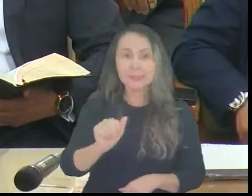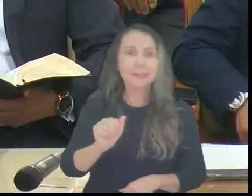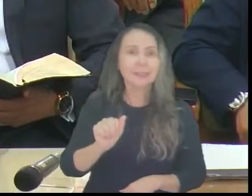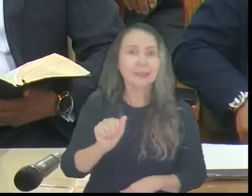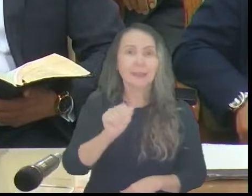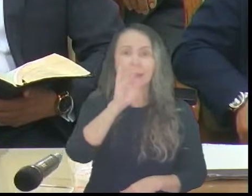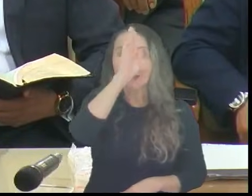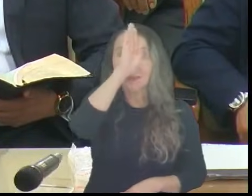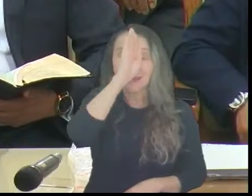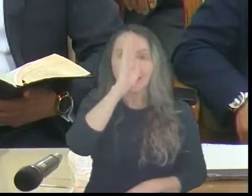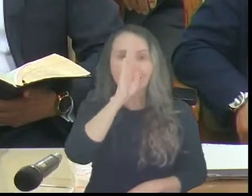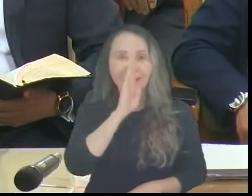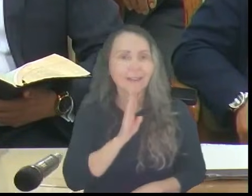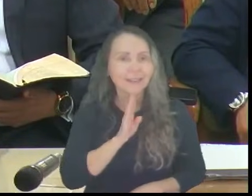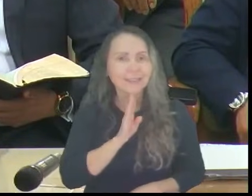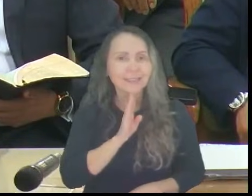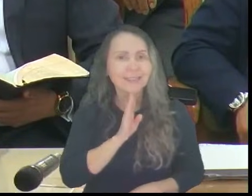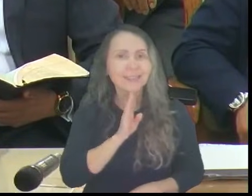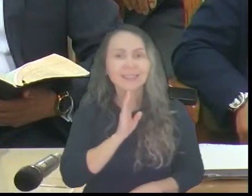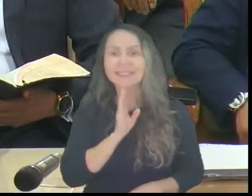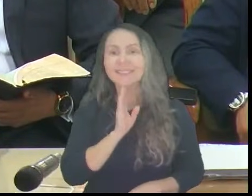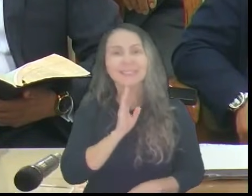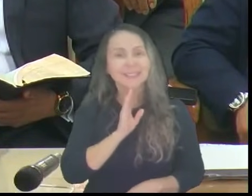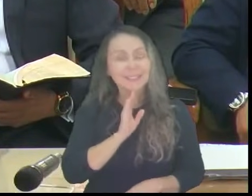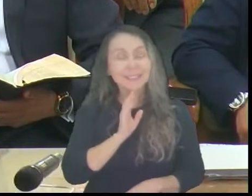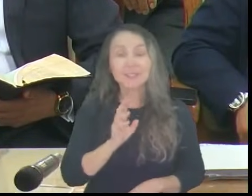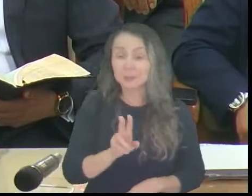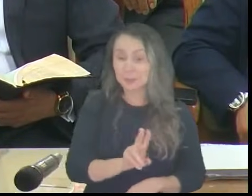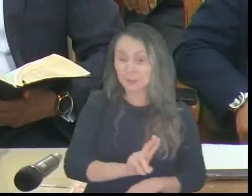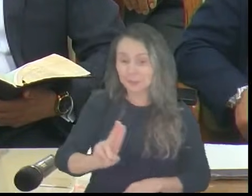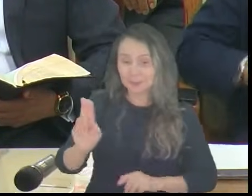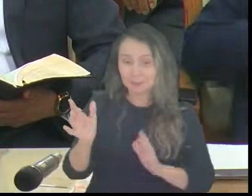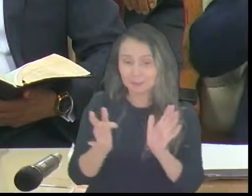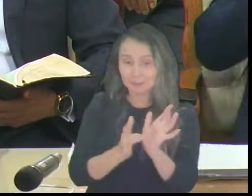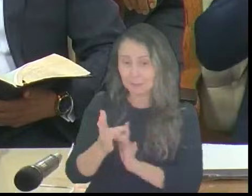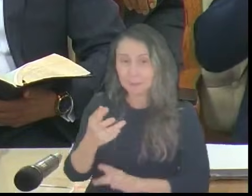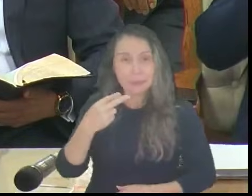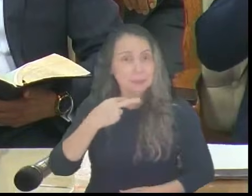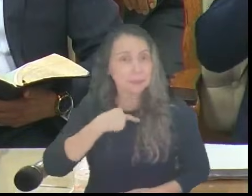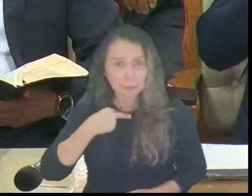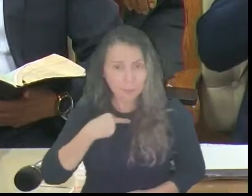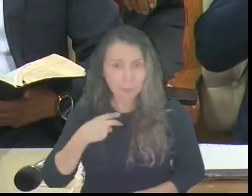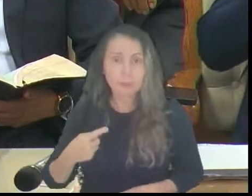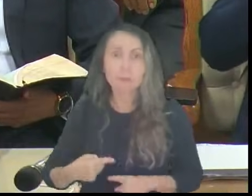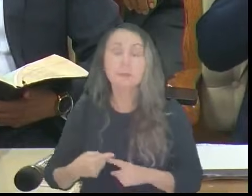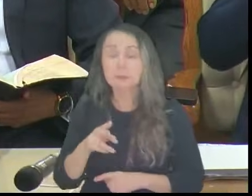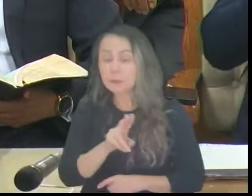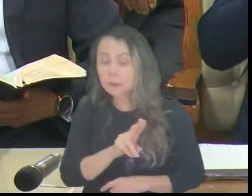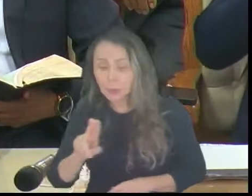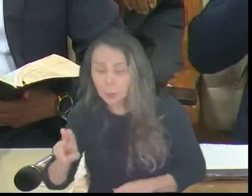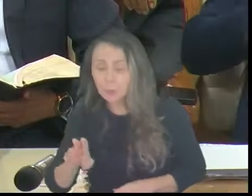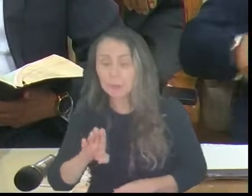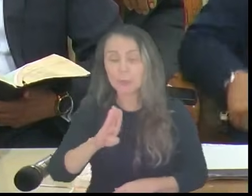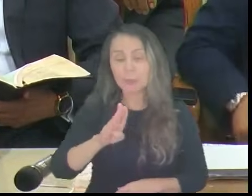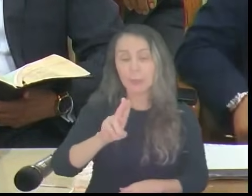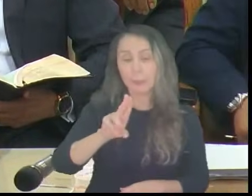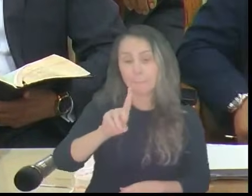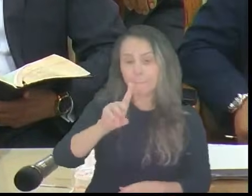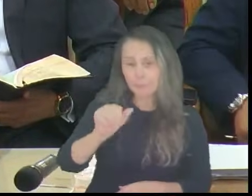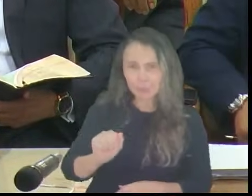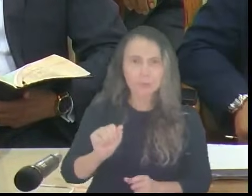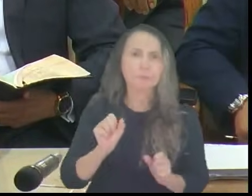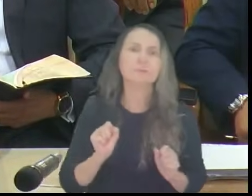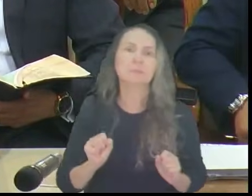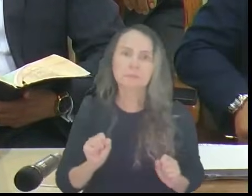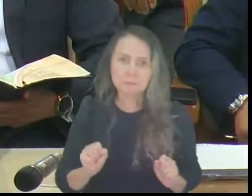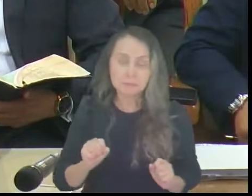graça, colocado lá para o povo ler. O nome de Jesus não pode, mas o de Buda pode. O nome de Jesus não pode, mas o de